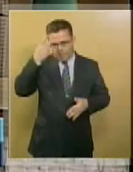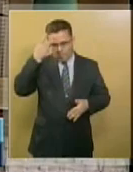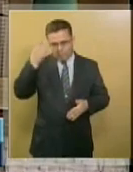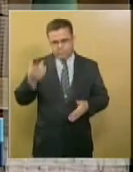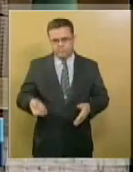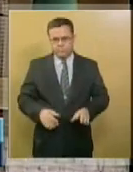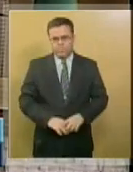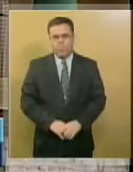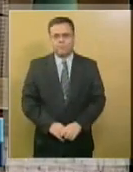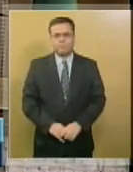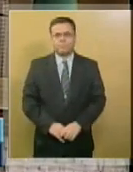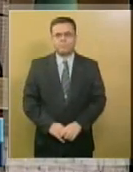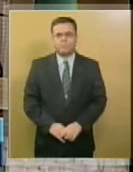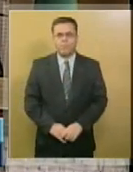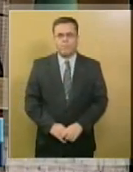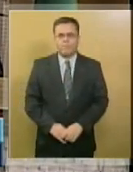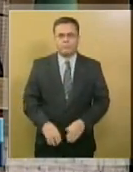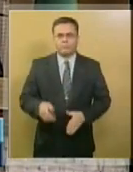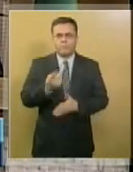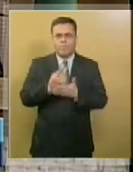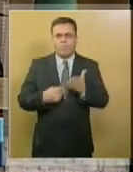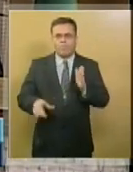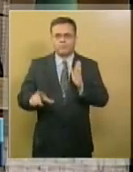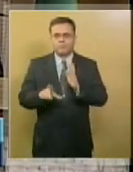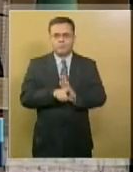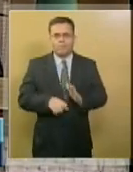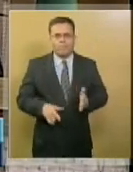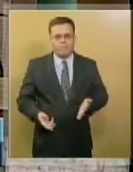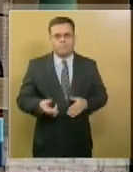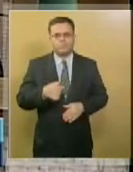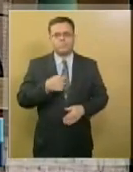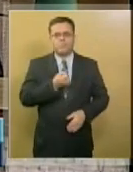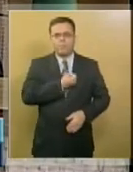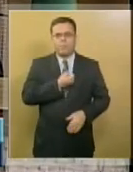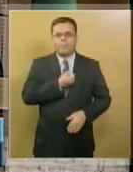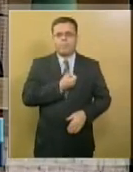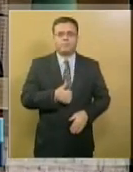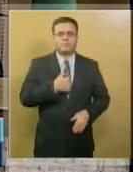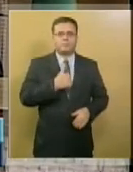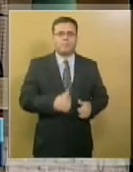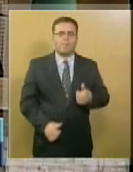Itaí. Projeto de Lei Ordinário número